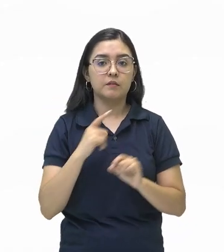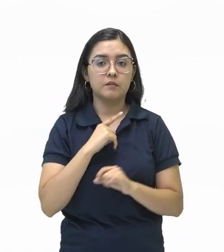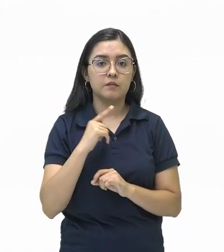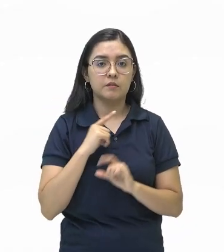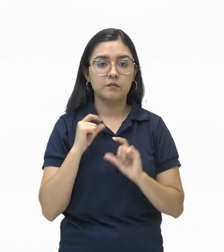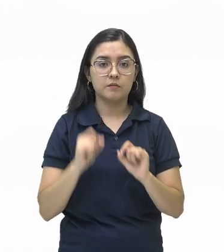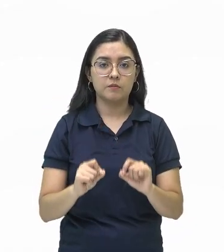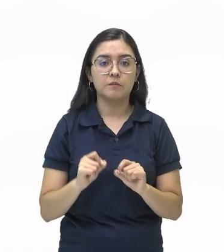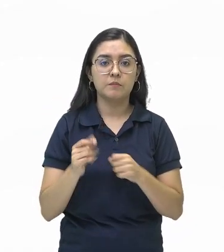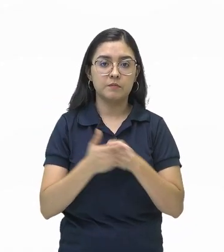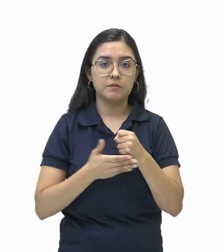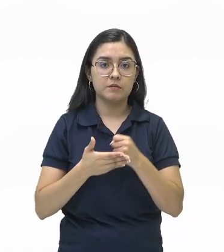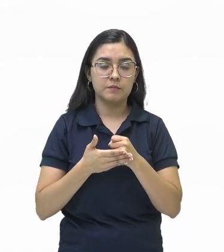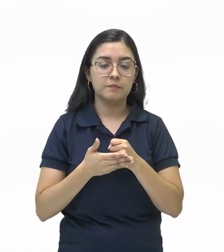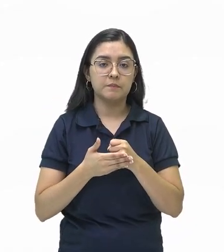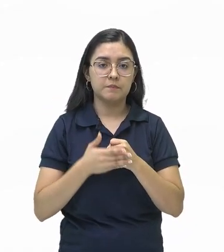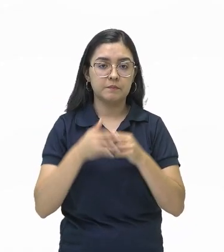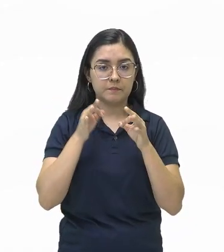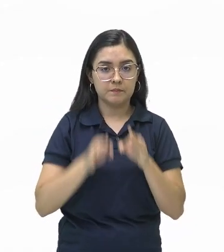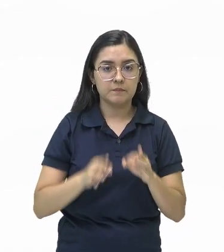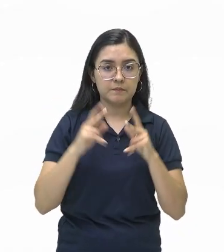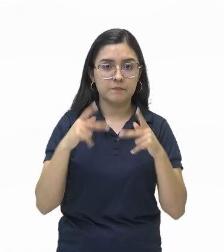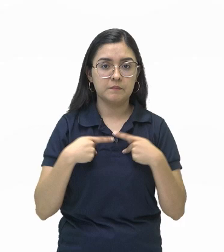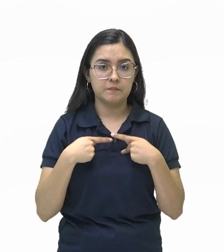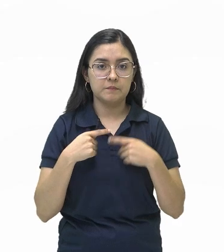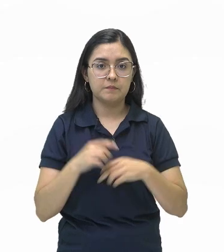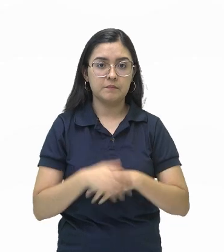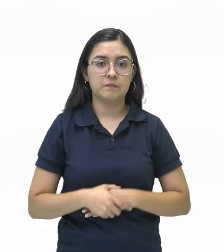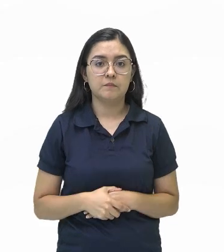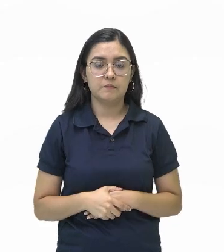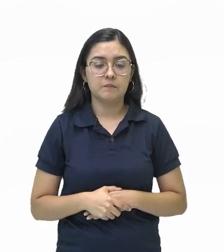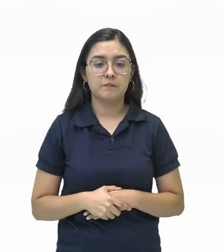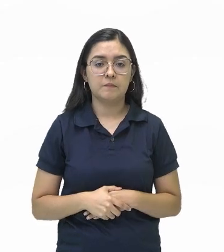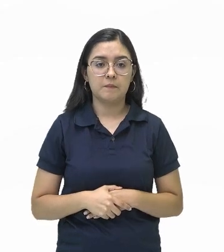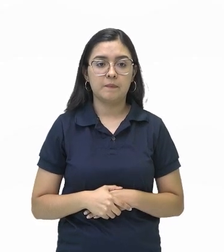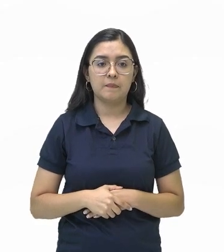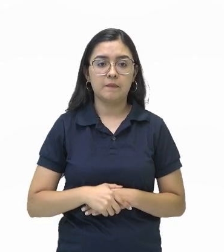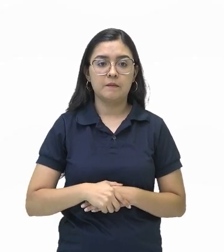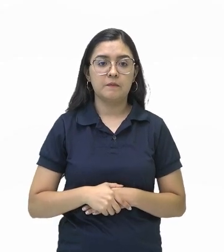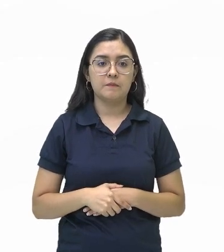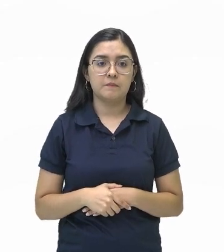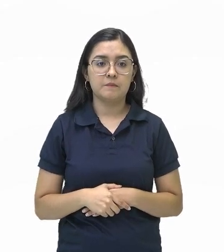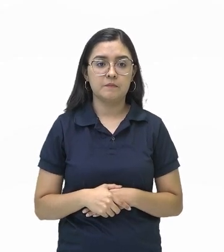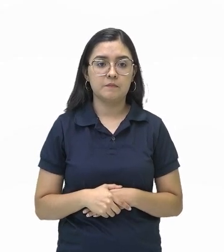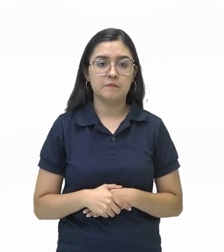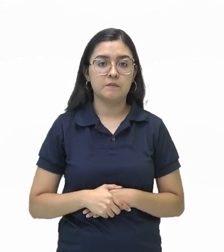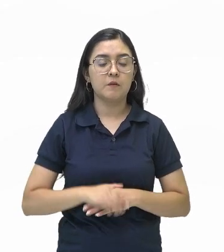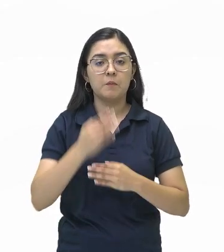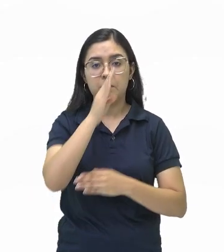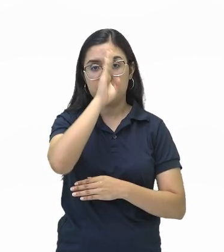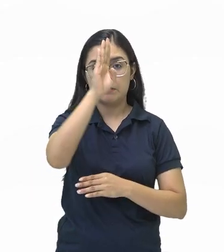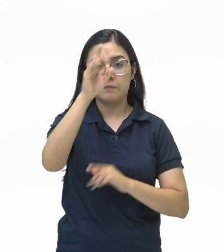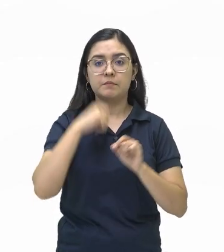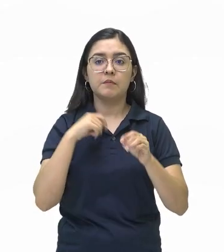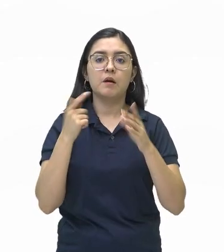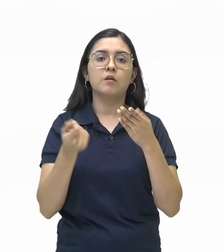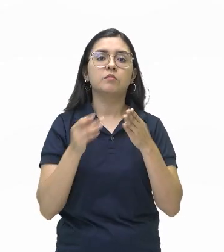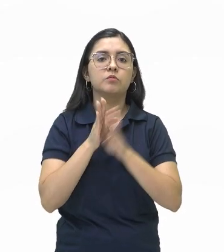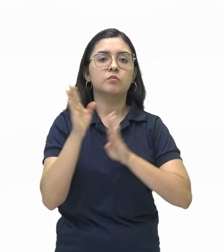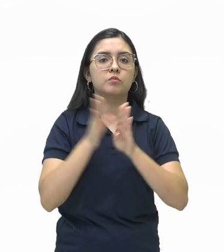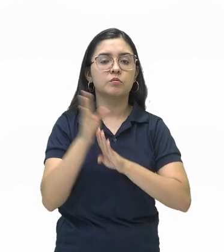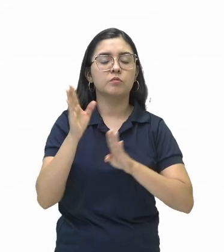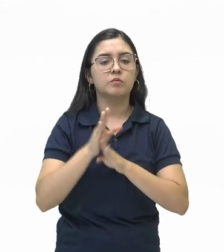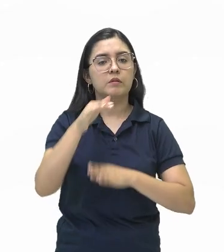dignidade humana como principal guia do direito, tá? Tem